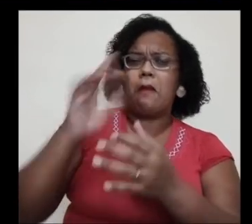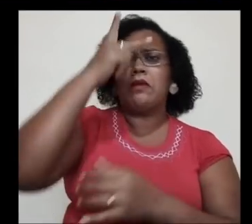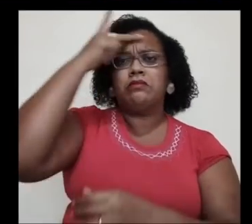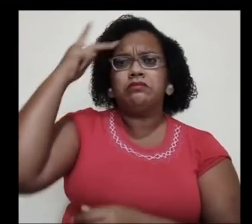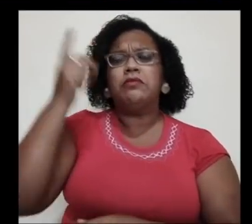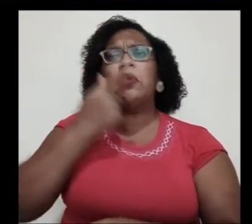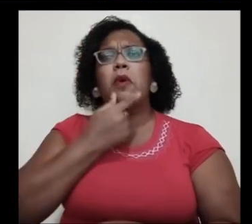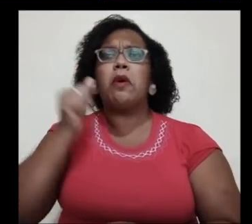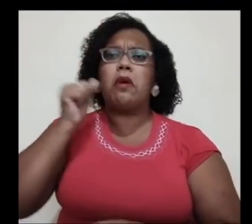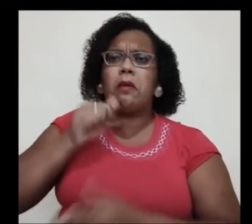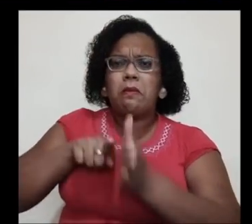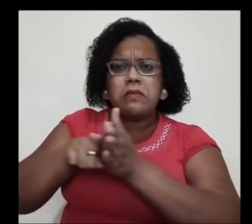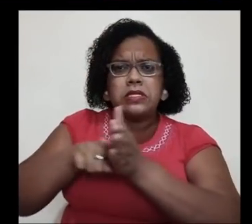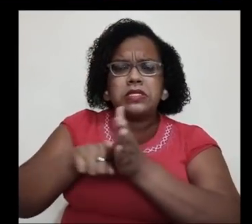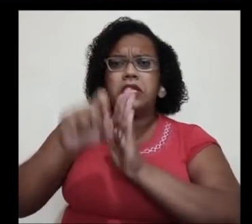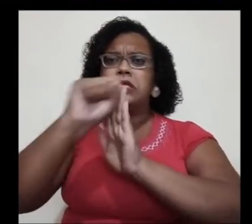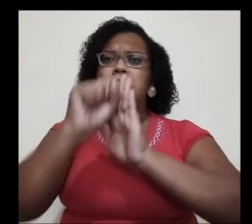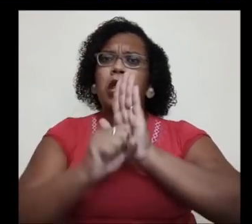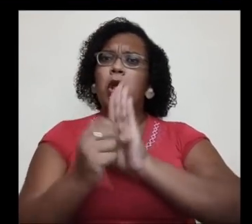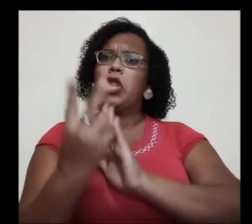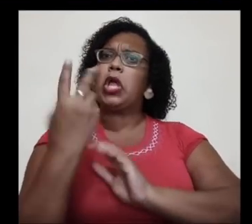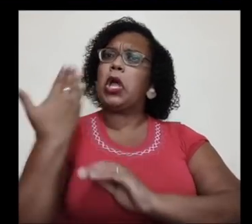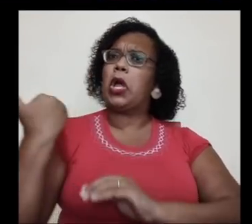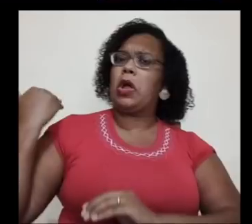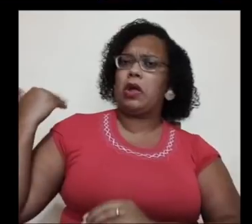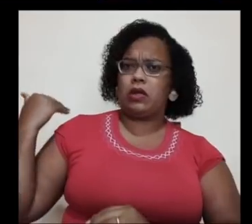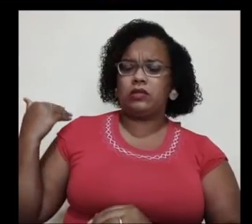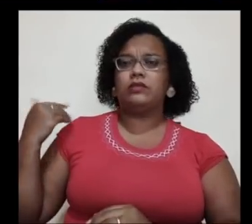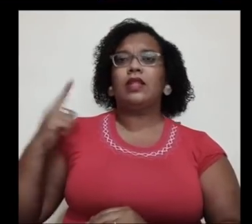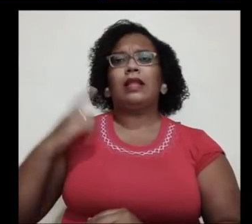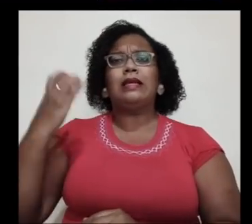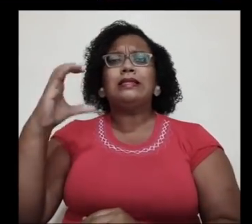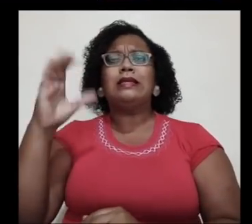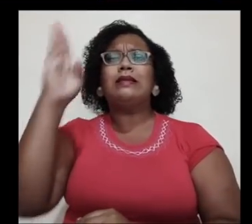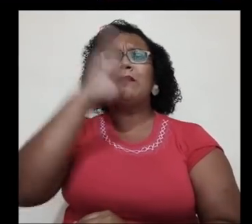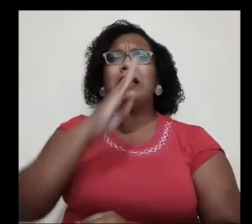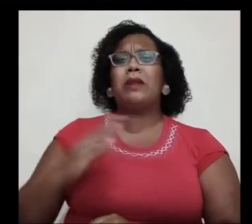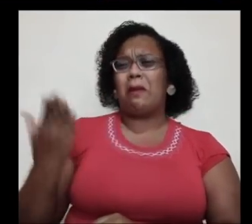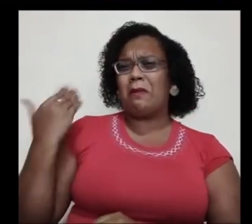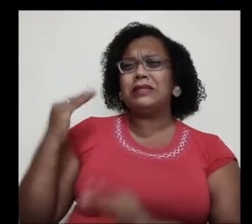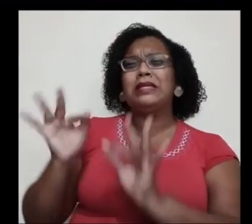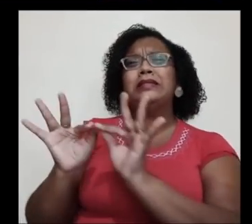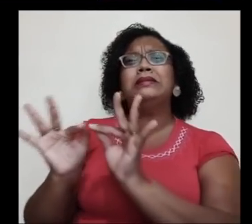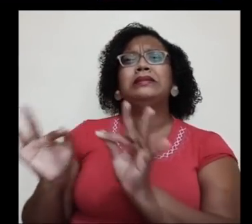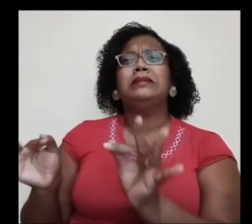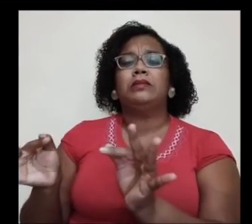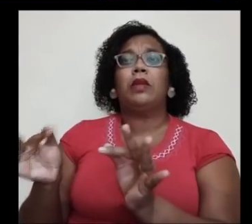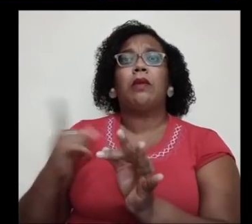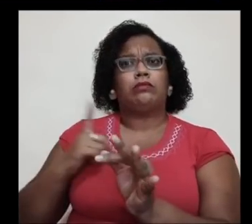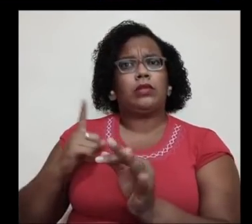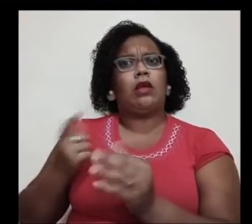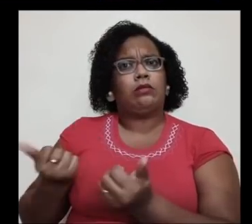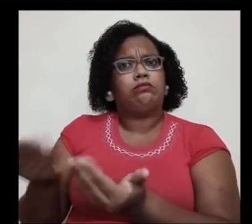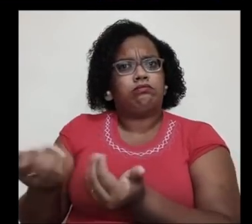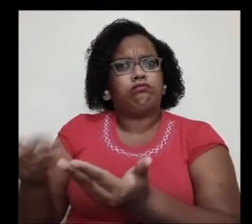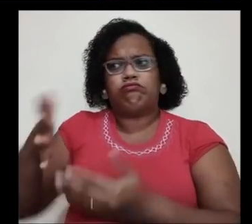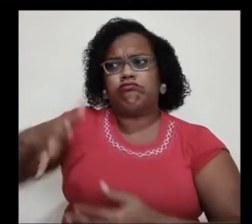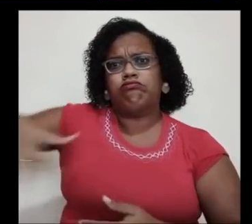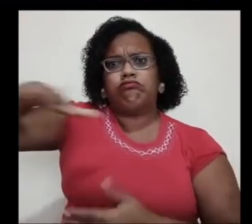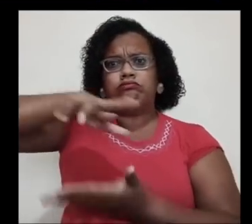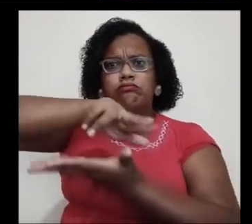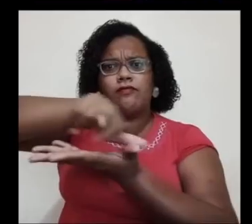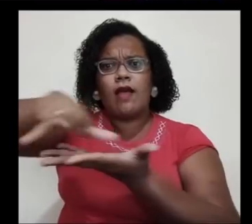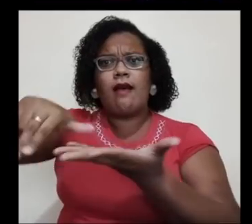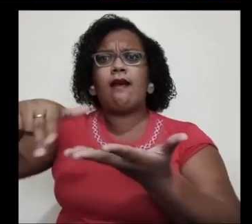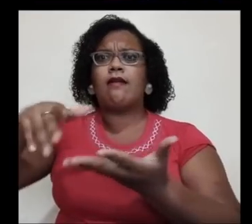a ciência brasileira fosse ainda muito frágil, teve contribuições significativas em várias áreas do conhecimento. Das ciências humanas e sociais,